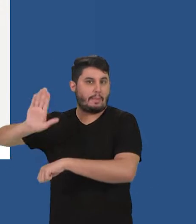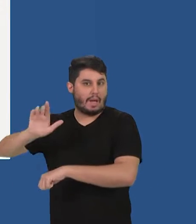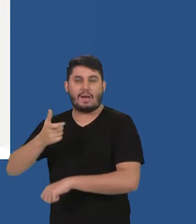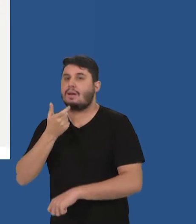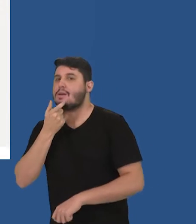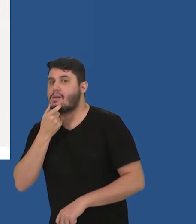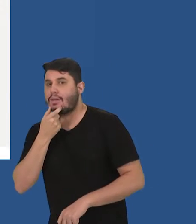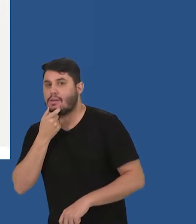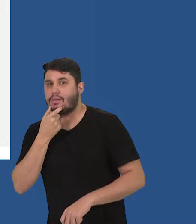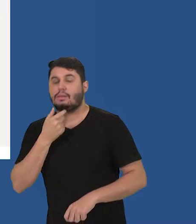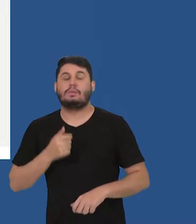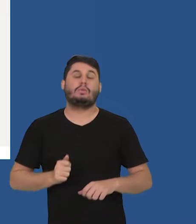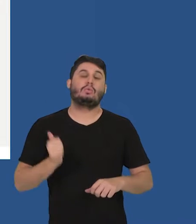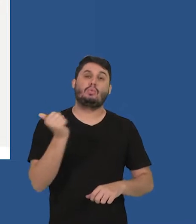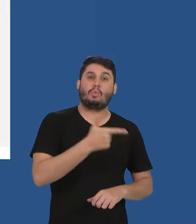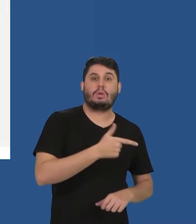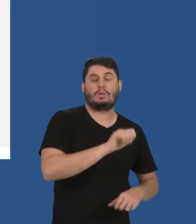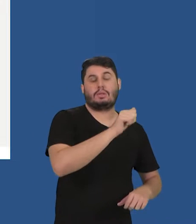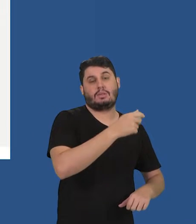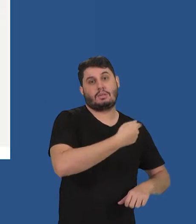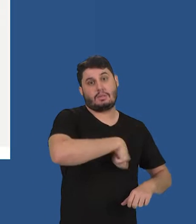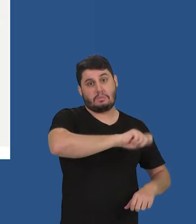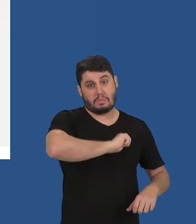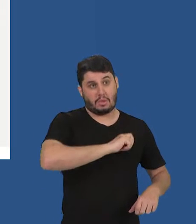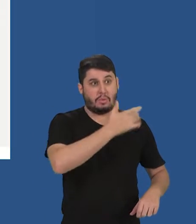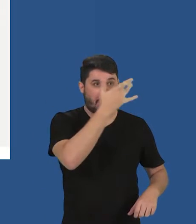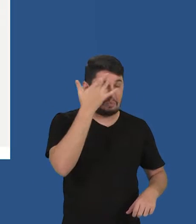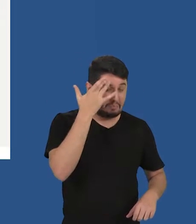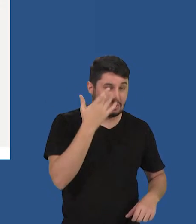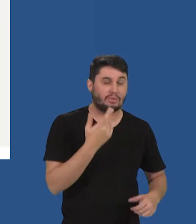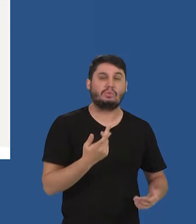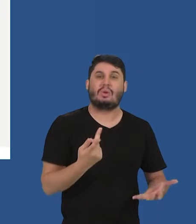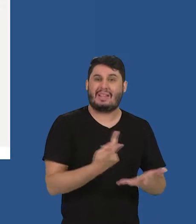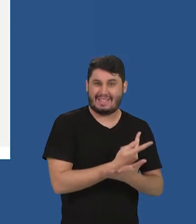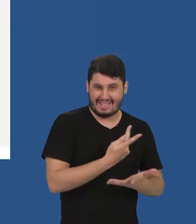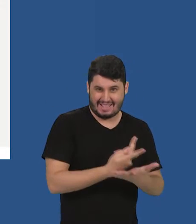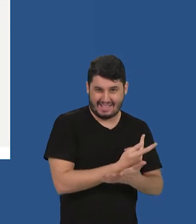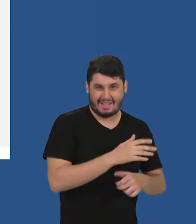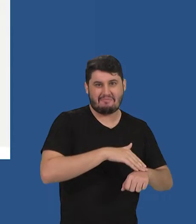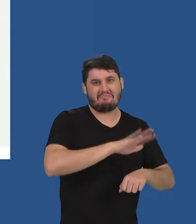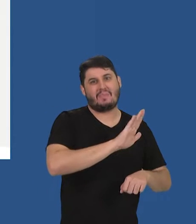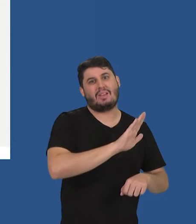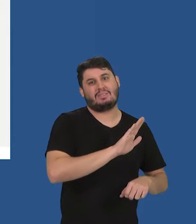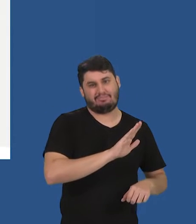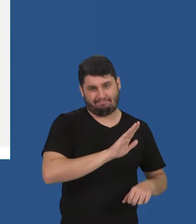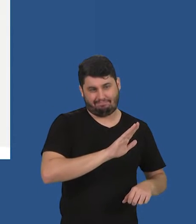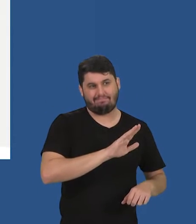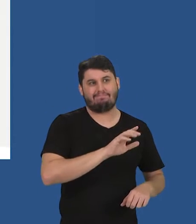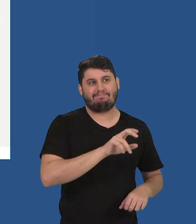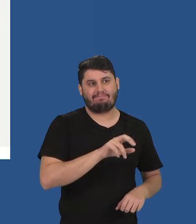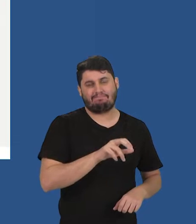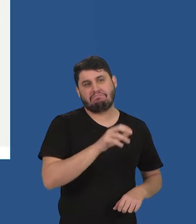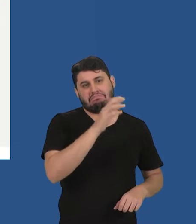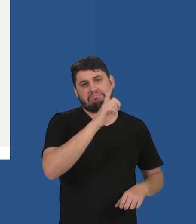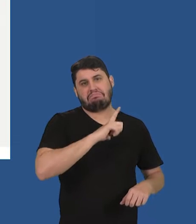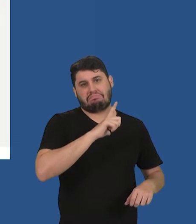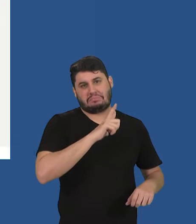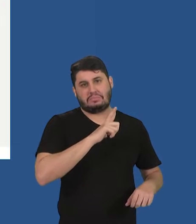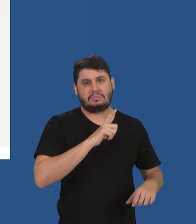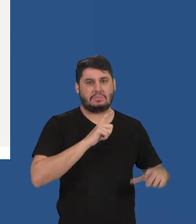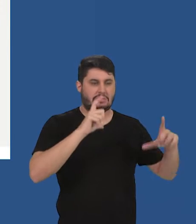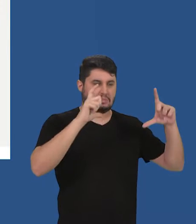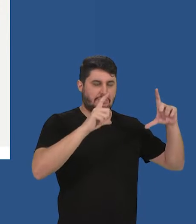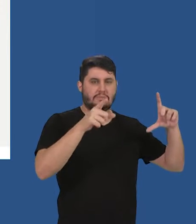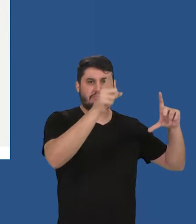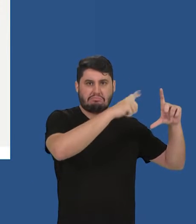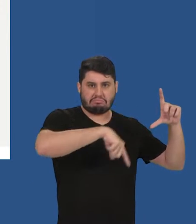para 34%. A gente pode ter uma leitura disso aqui daquele aluno que optou, ou aluna que optou por língua inglesa, é porque ele se garante na prova, ele tem